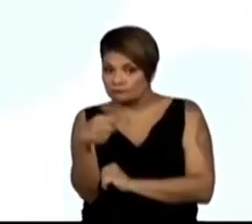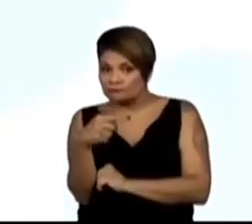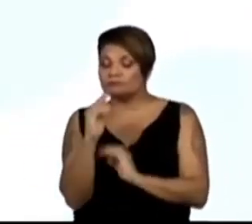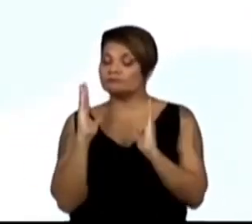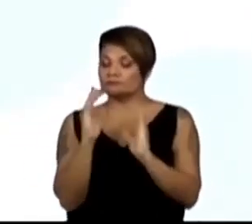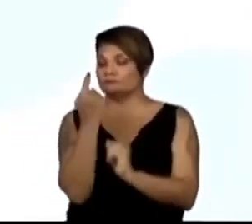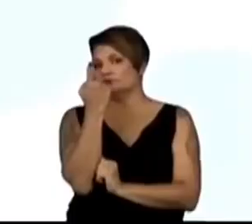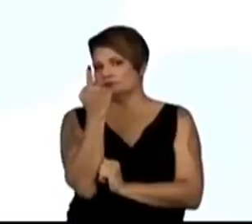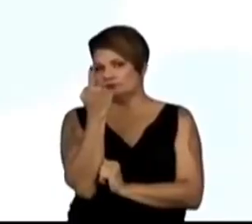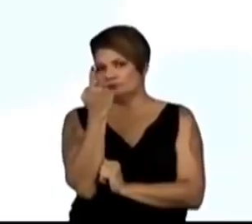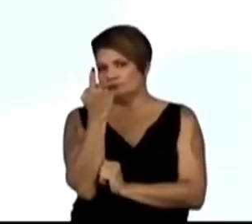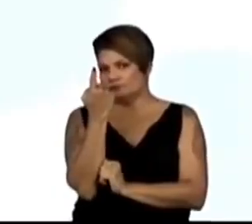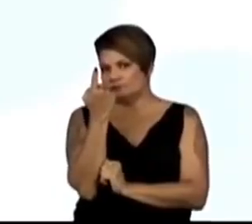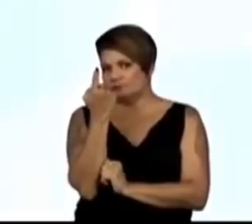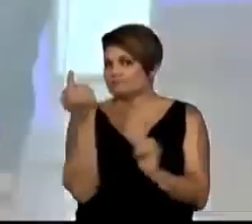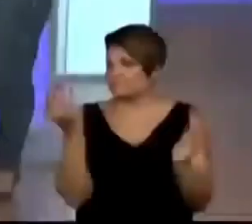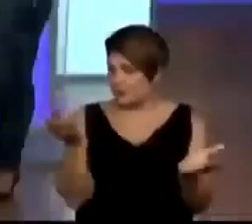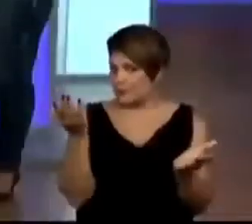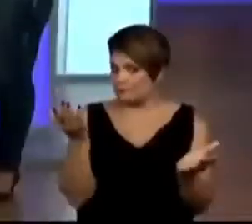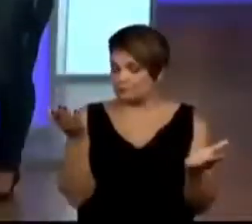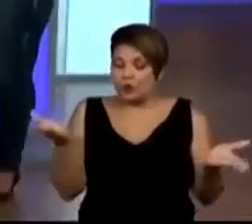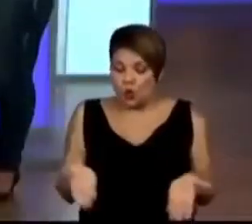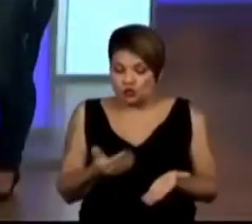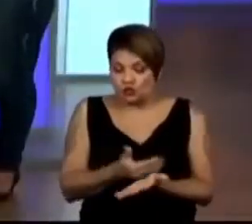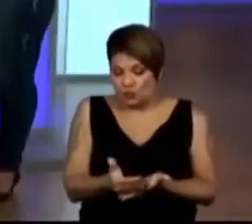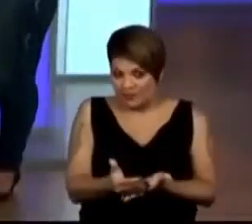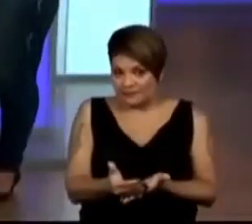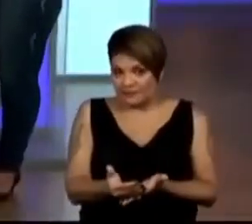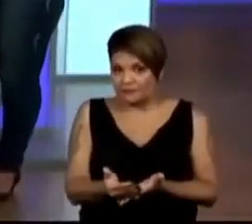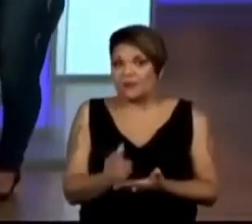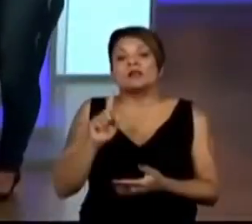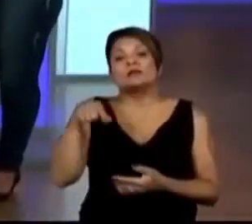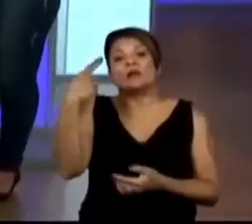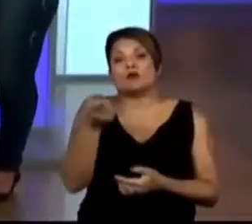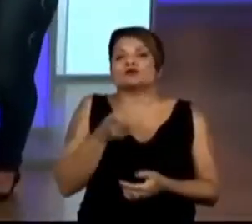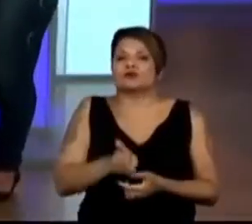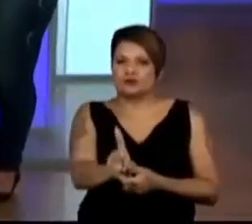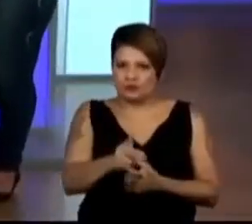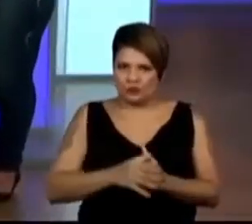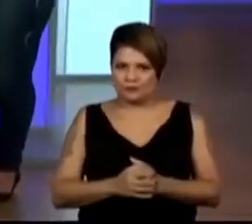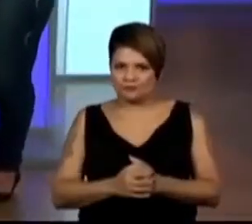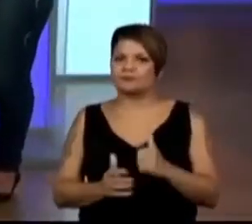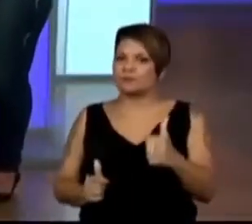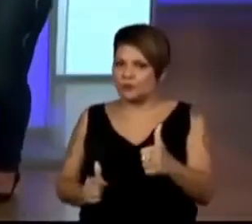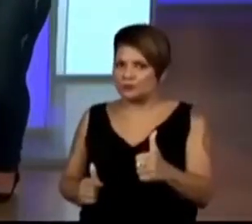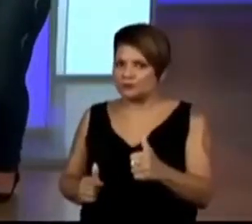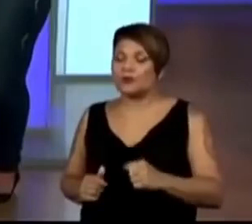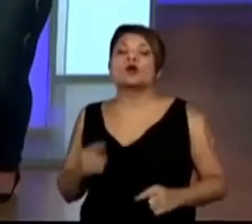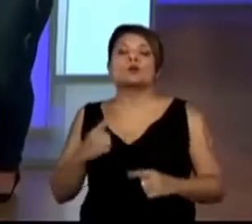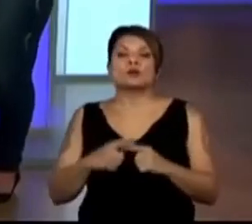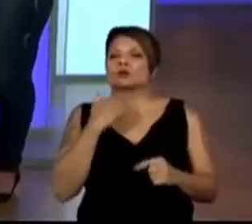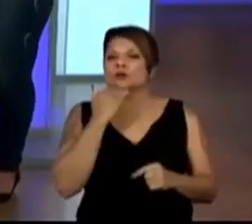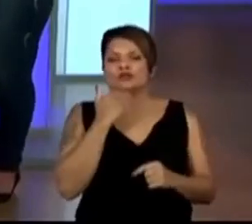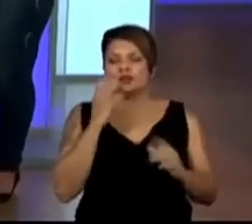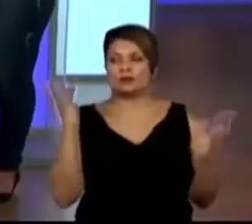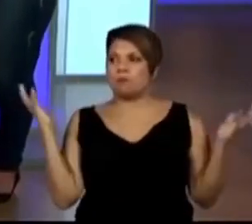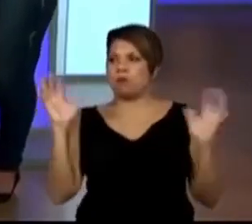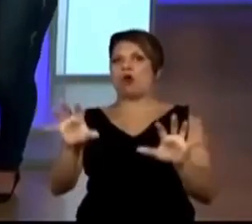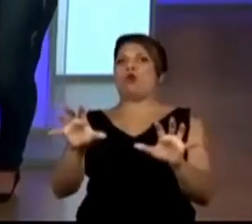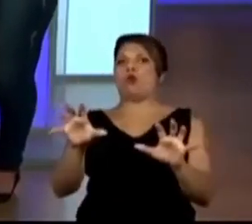Ou seja, essa aula começa hoje, mas vai ter continuidade. É importante, porque às vezes não adianta querer vir com